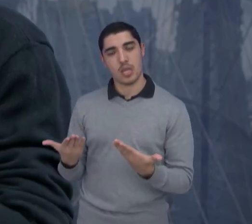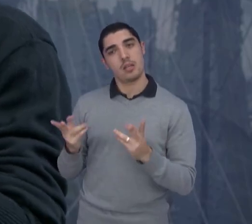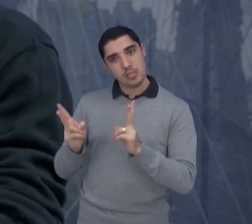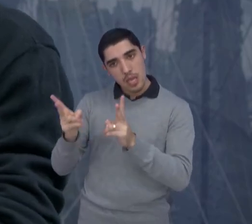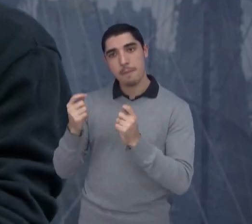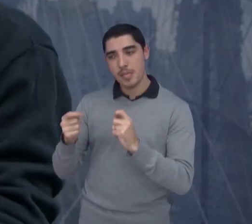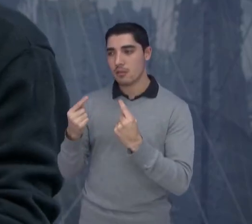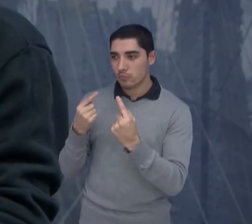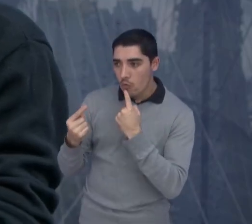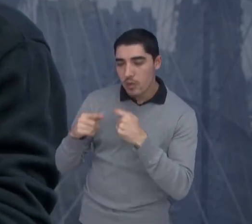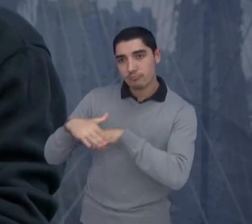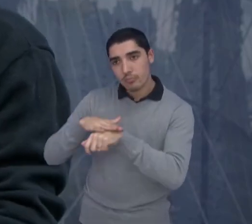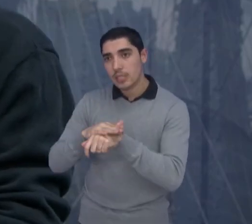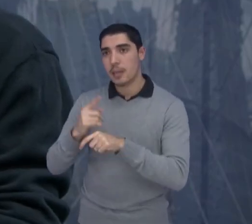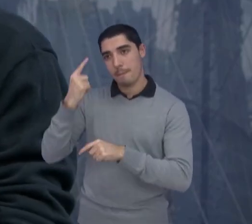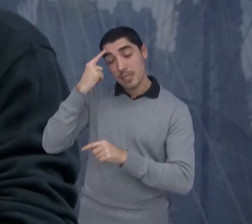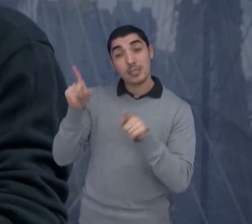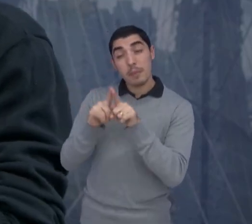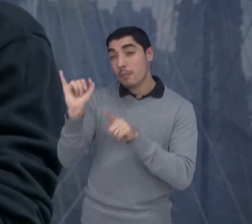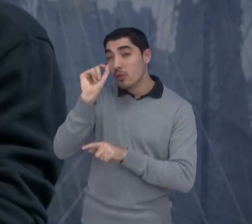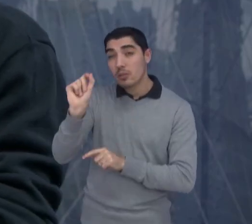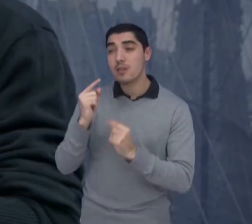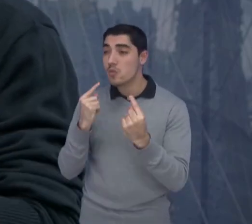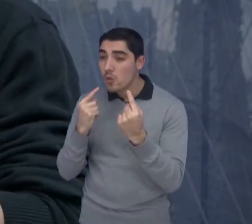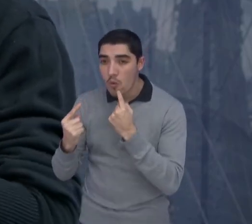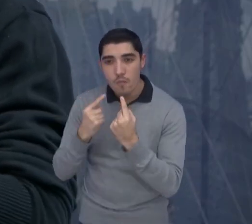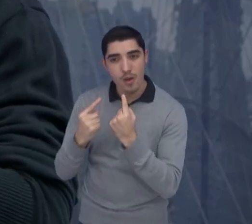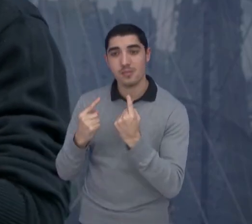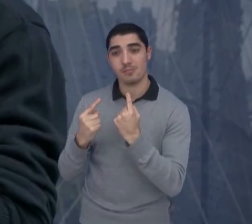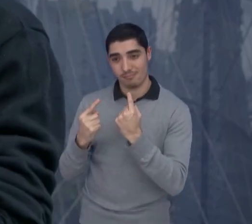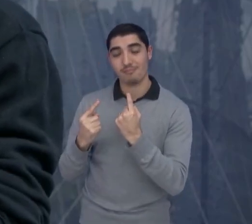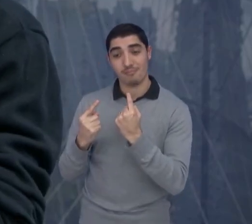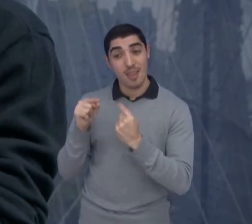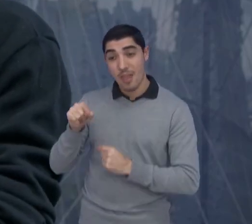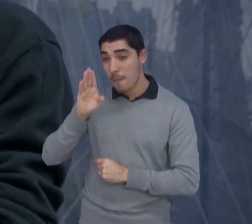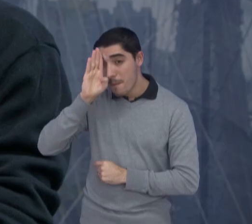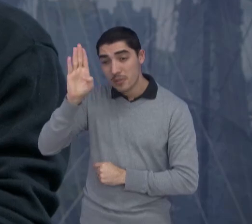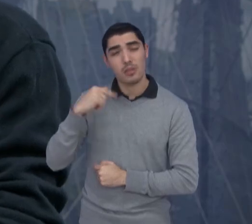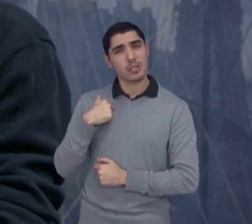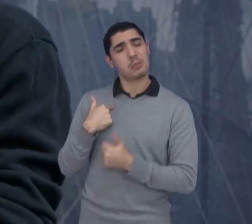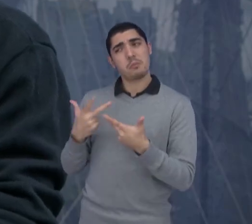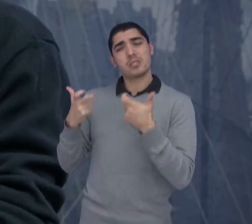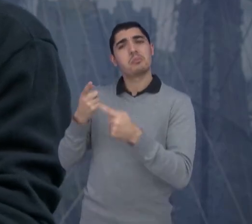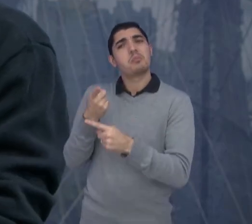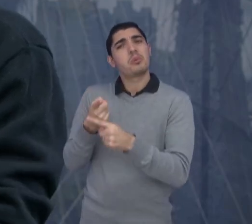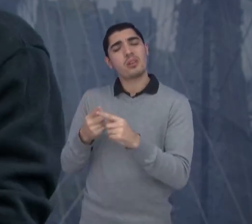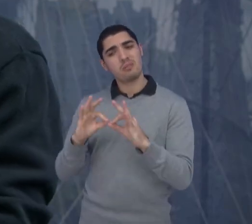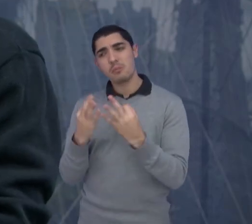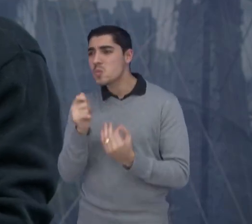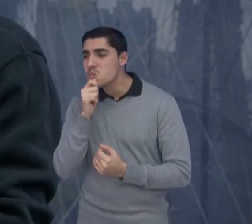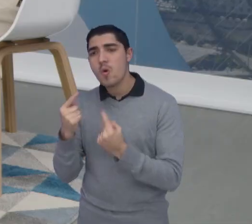modeladas, pensadas, e como ela falou, diálogo. Eu não consigo entender por que o diálogo não acontece em algumas situações. Tem que acontecer, é